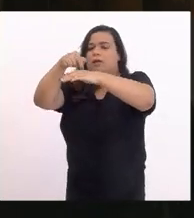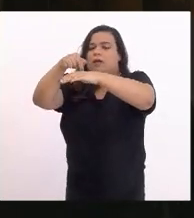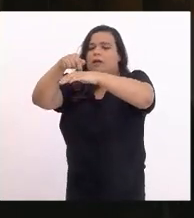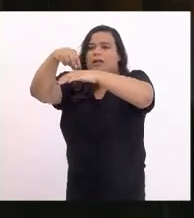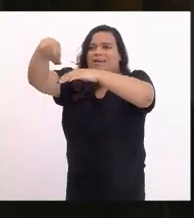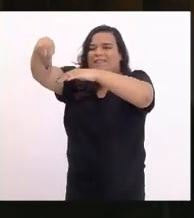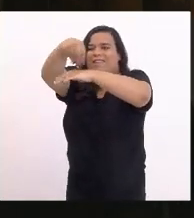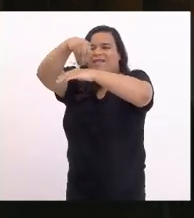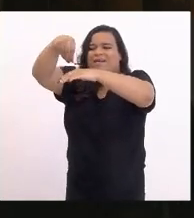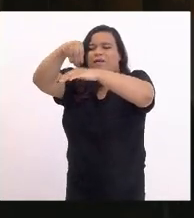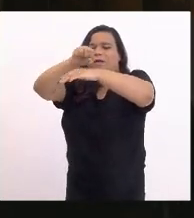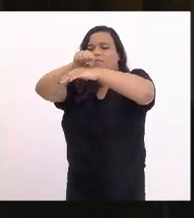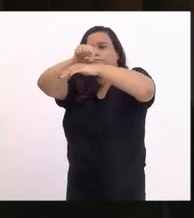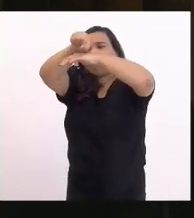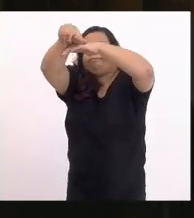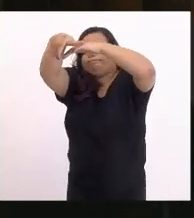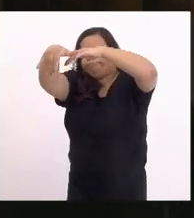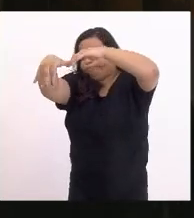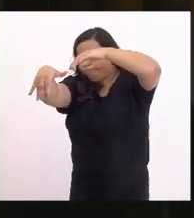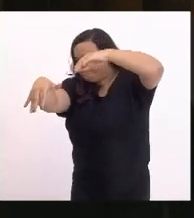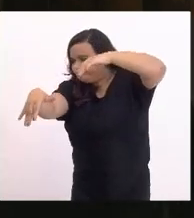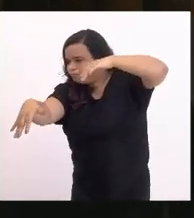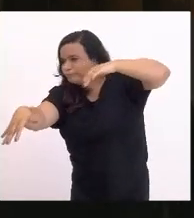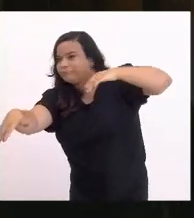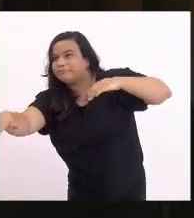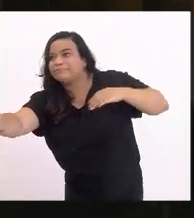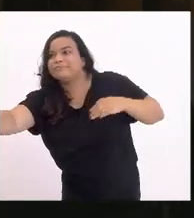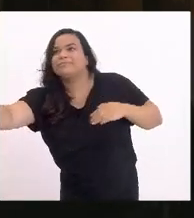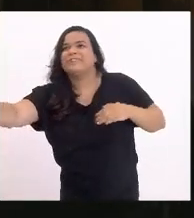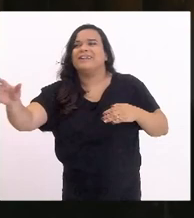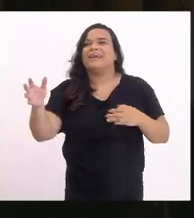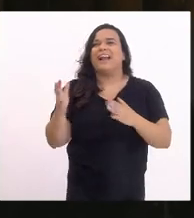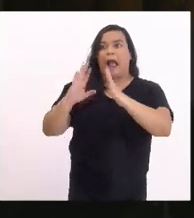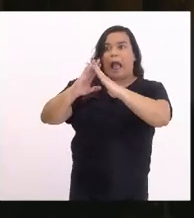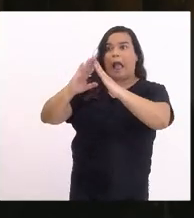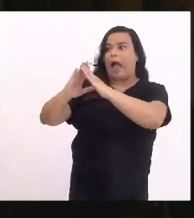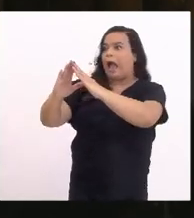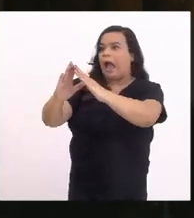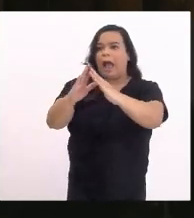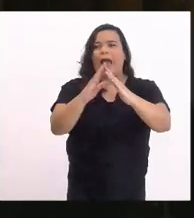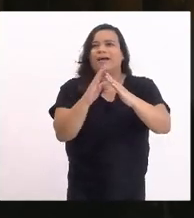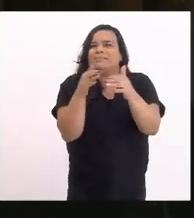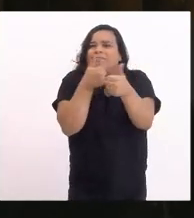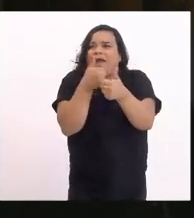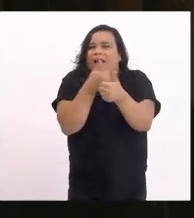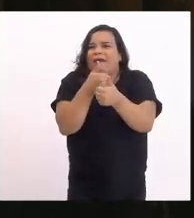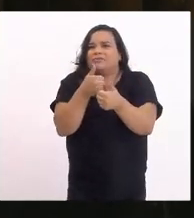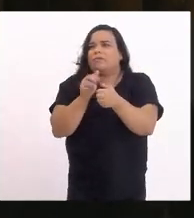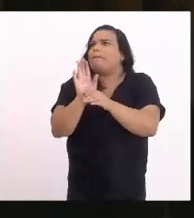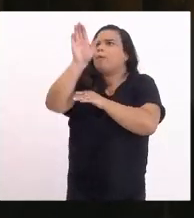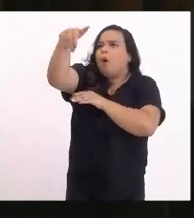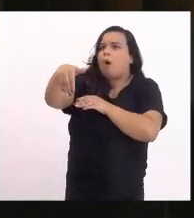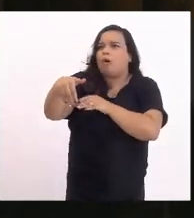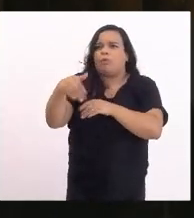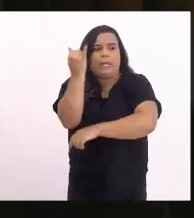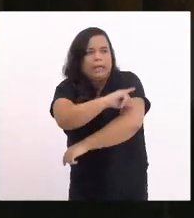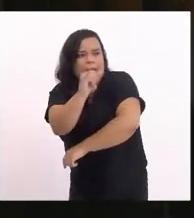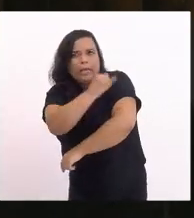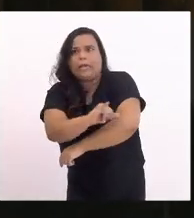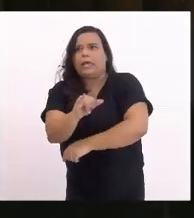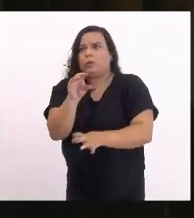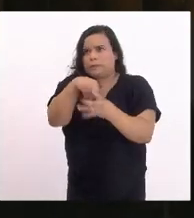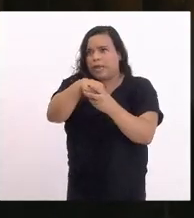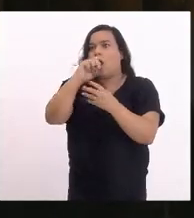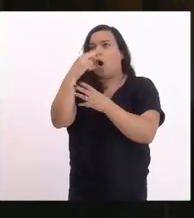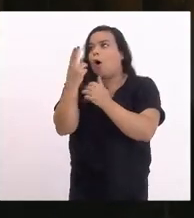são construídas nesses lugares, nesses morros do Rio de Janeiro e fora do Rio de Janeiro, são construídas